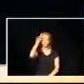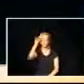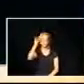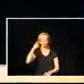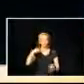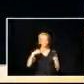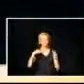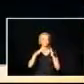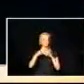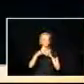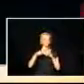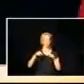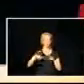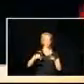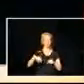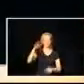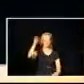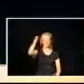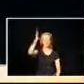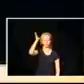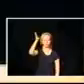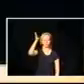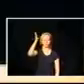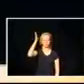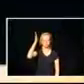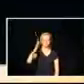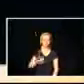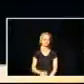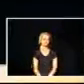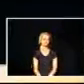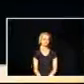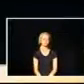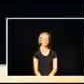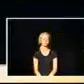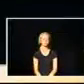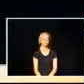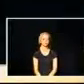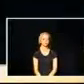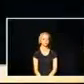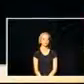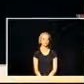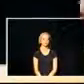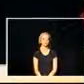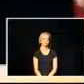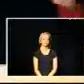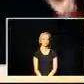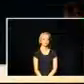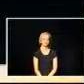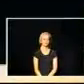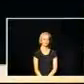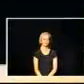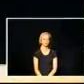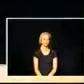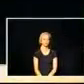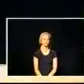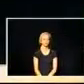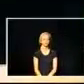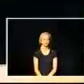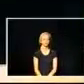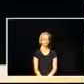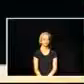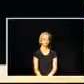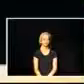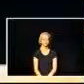desenvolvendo um trabalho mais atuante junto à sociedade, junto principalmente a projetos